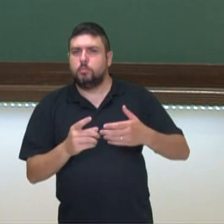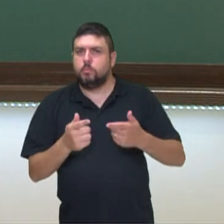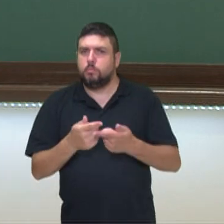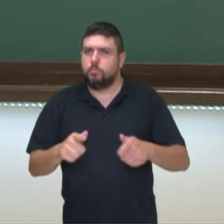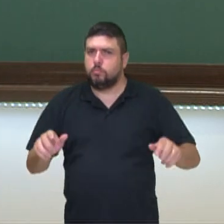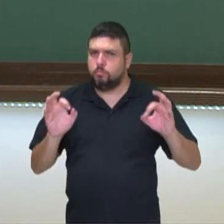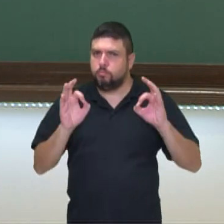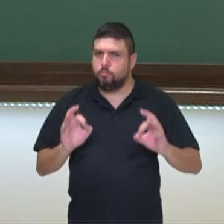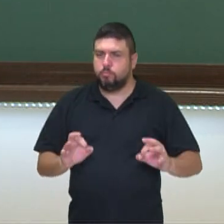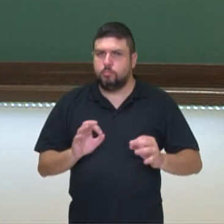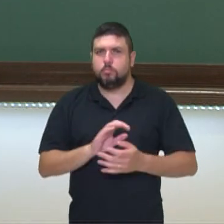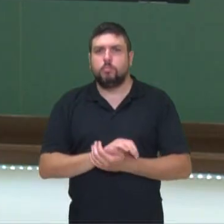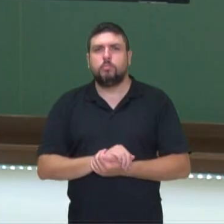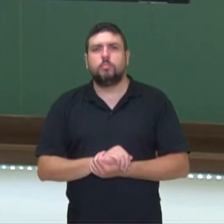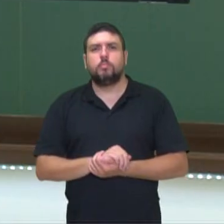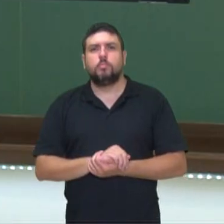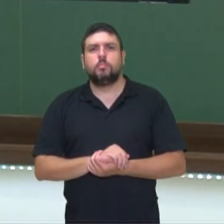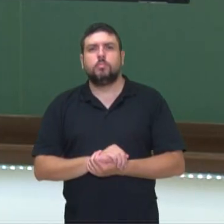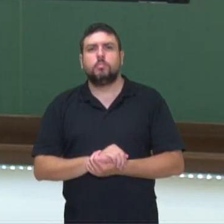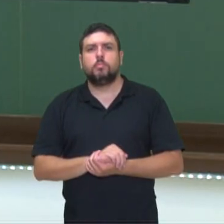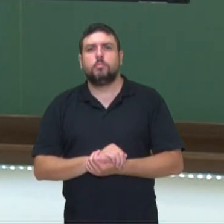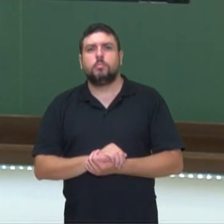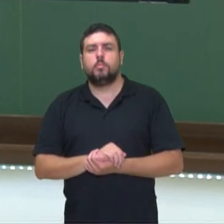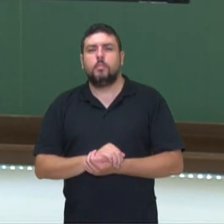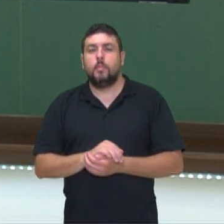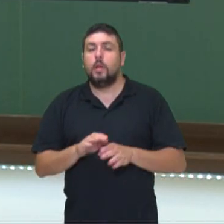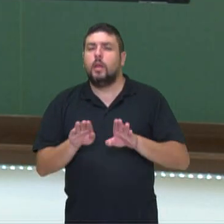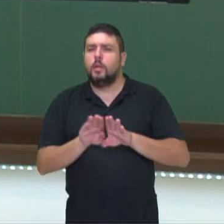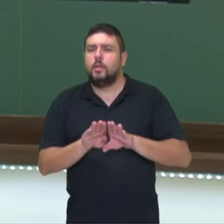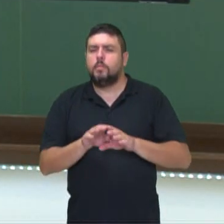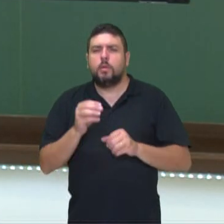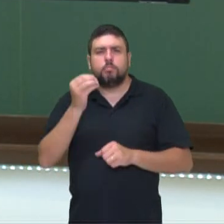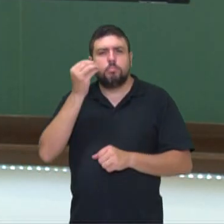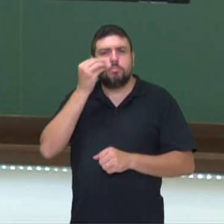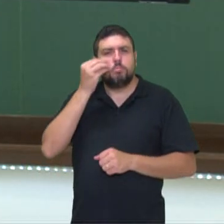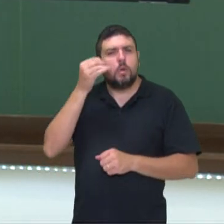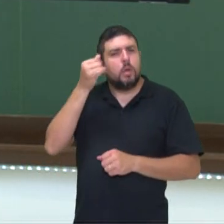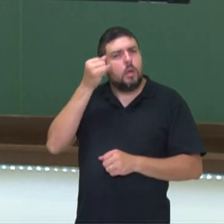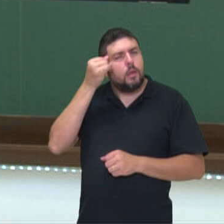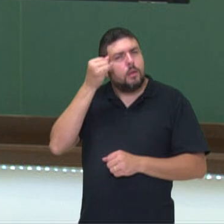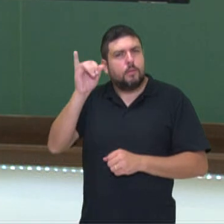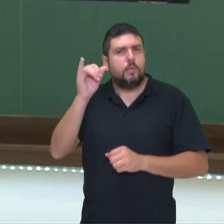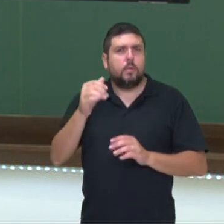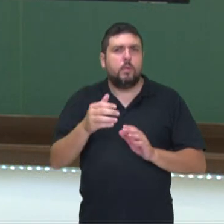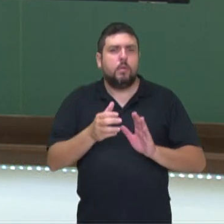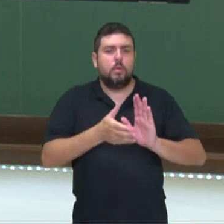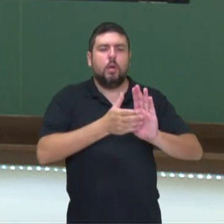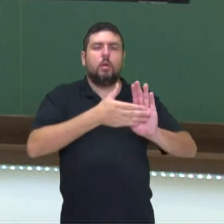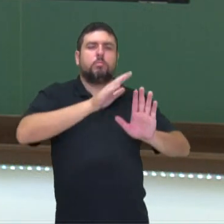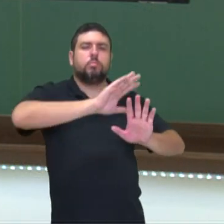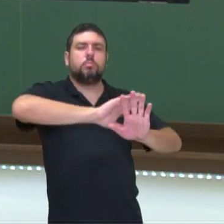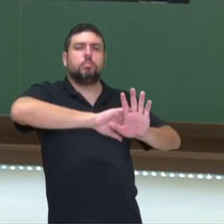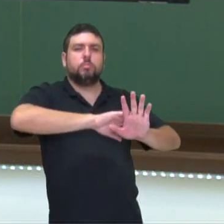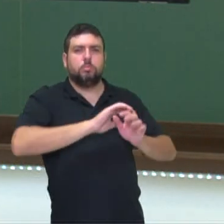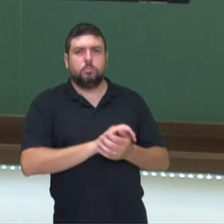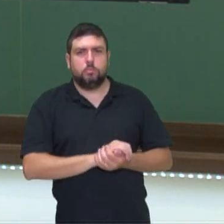isso. E eles tentam evitar o duplo sentido, falando sobre a notícia, que é o nosso objeto de